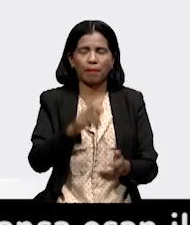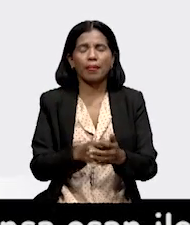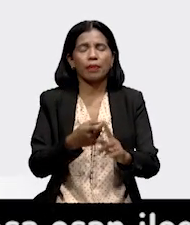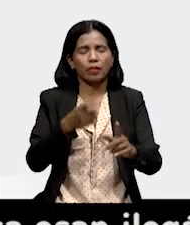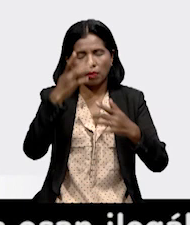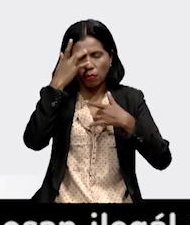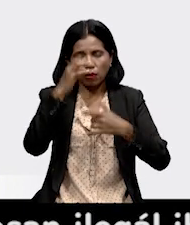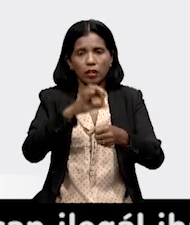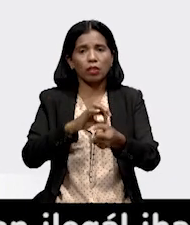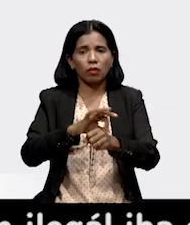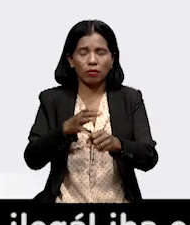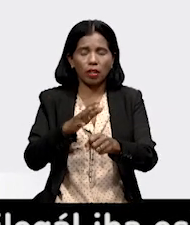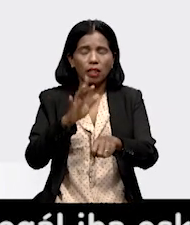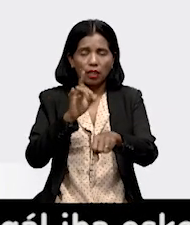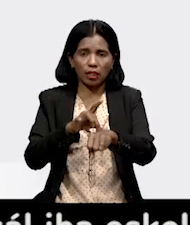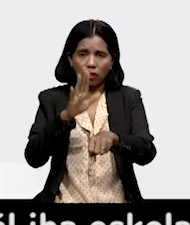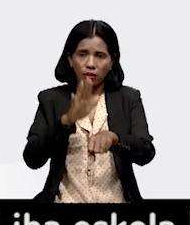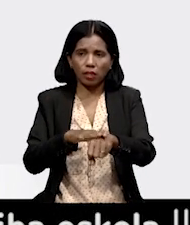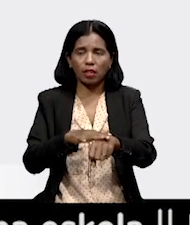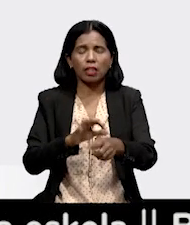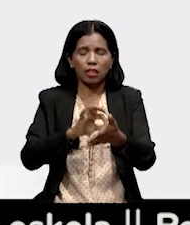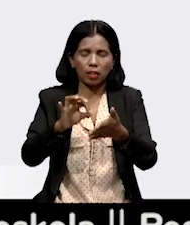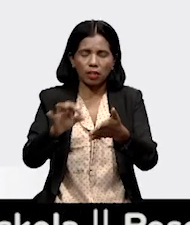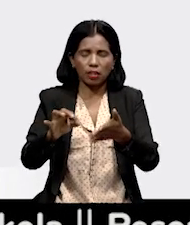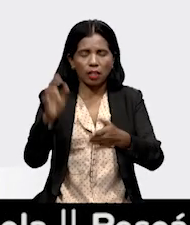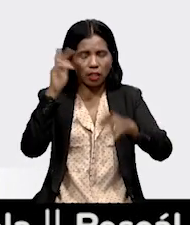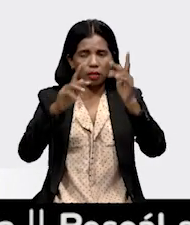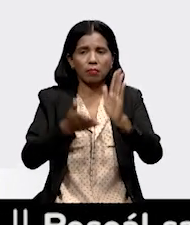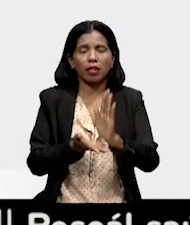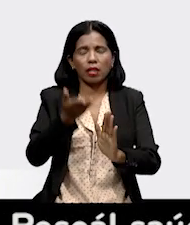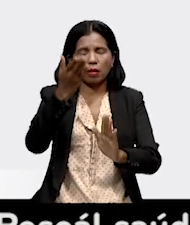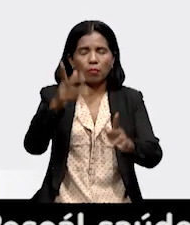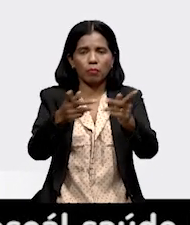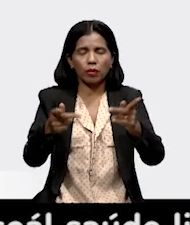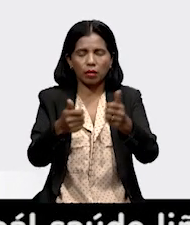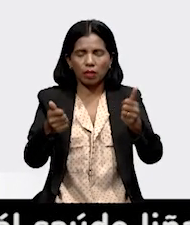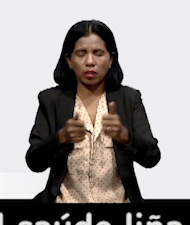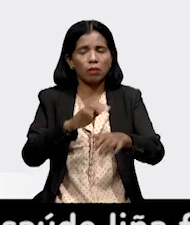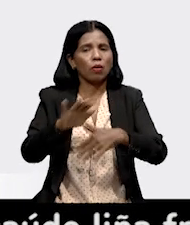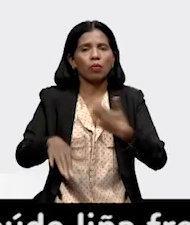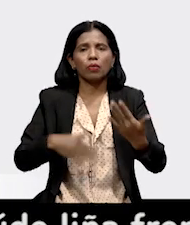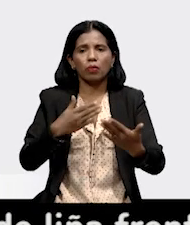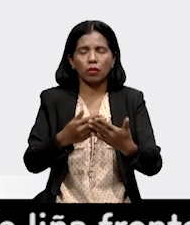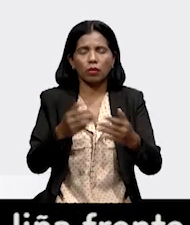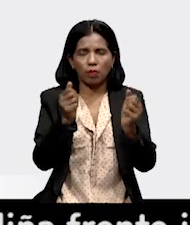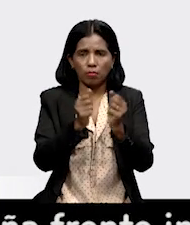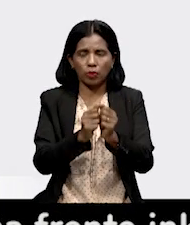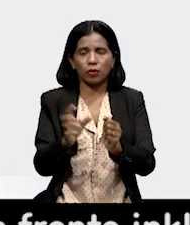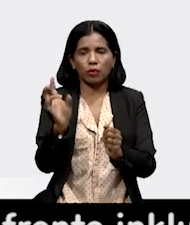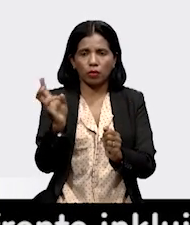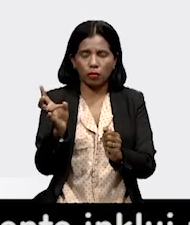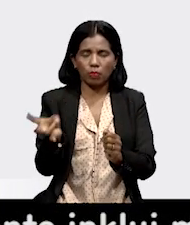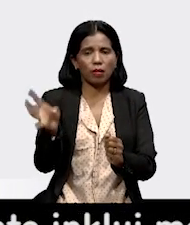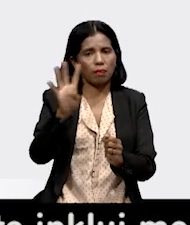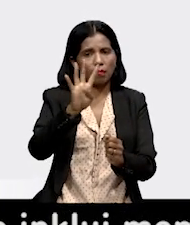posto administrativo dong aleisu, registra caso nebe asliu, husi posto administrativo hotu, ho total, hitu nulo singhat. Caso não resista,